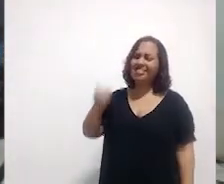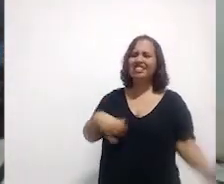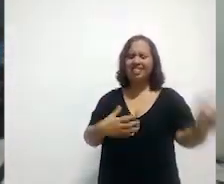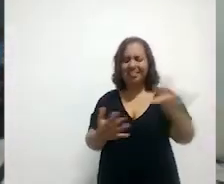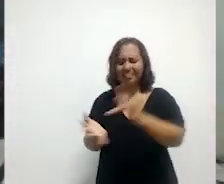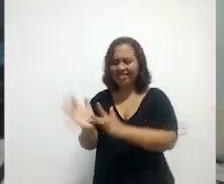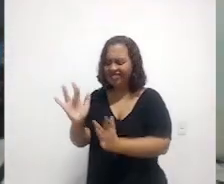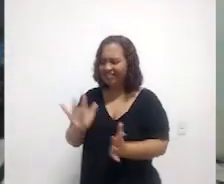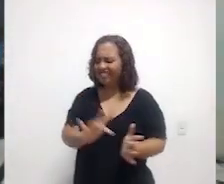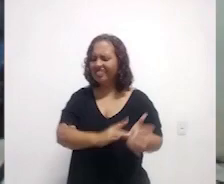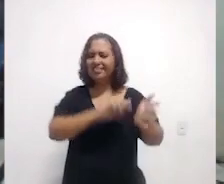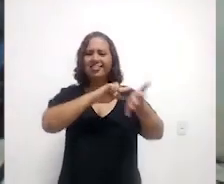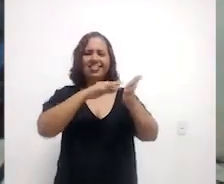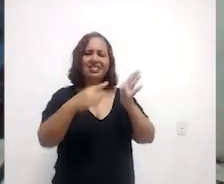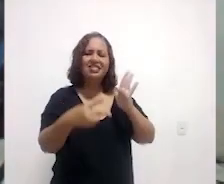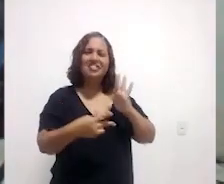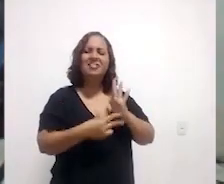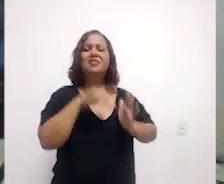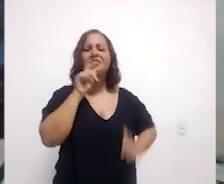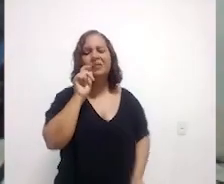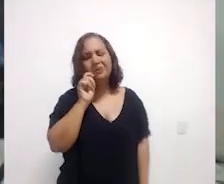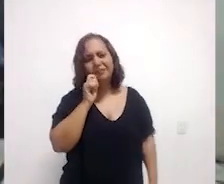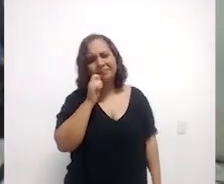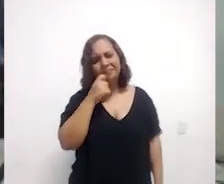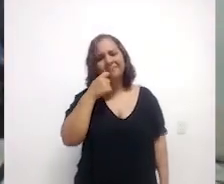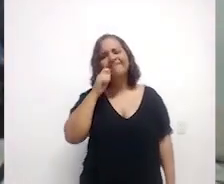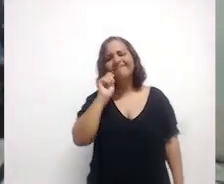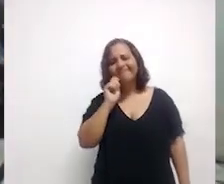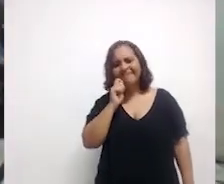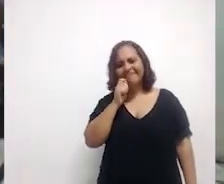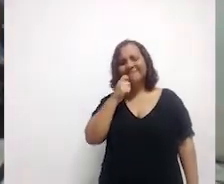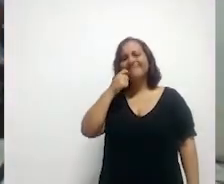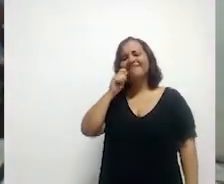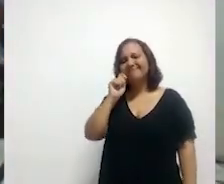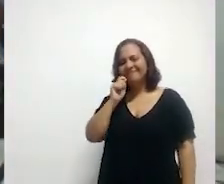e este é o meu pão.